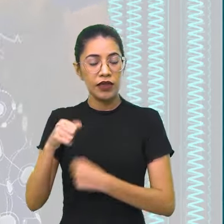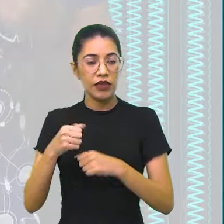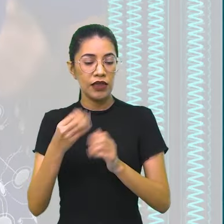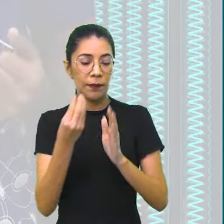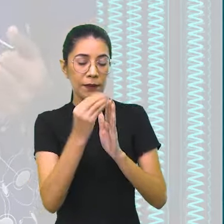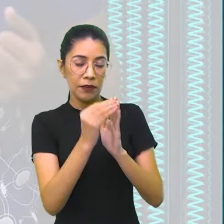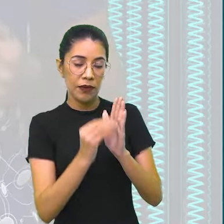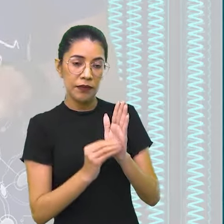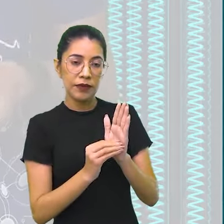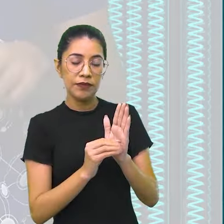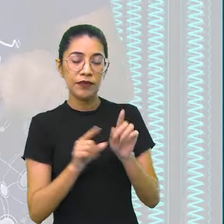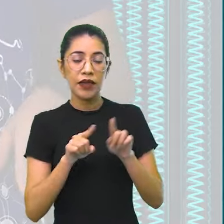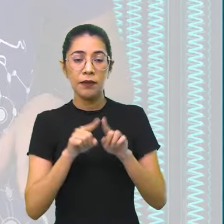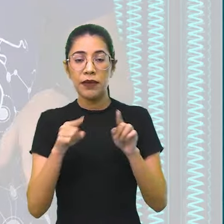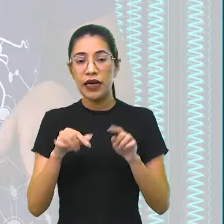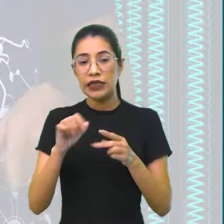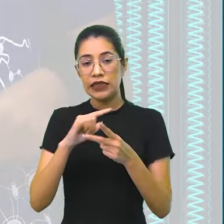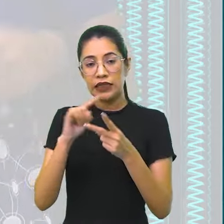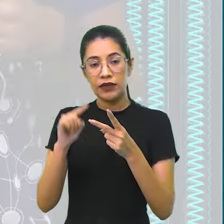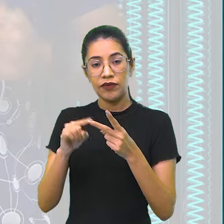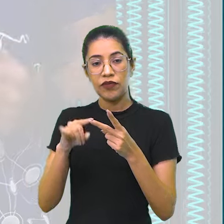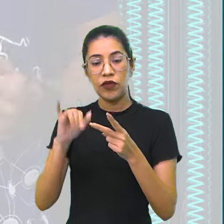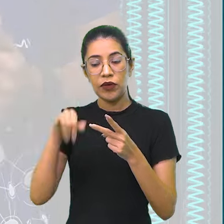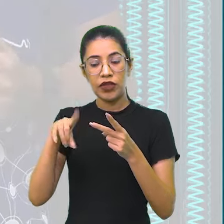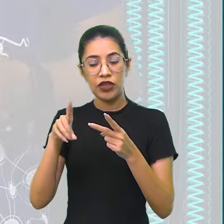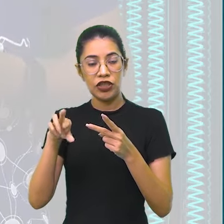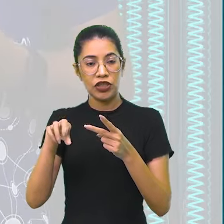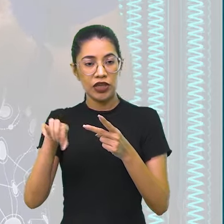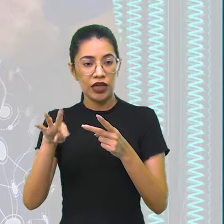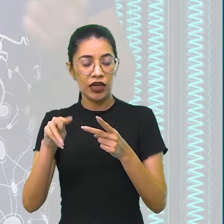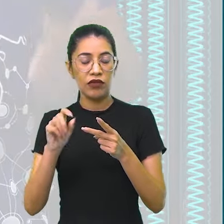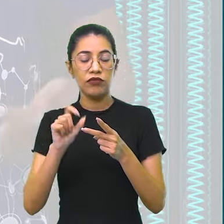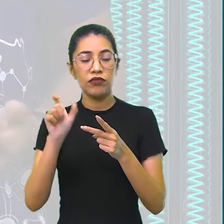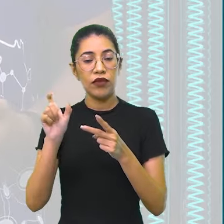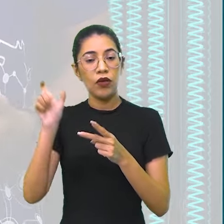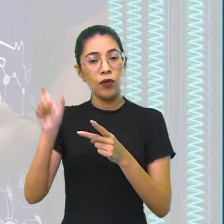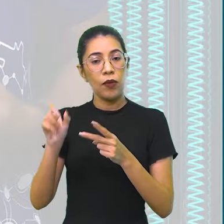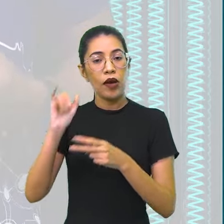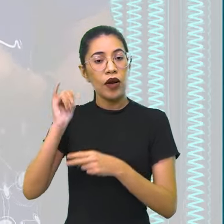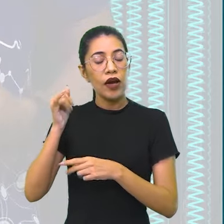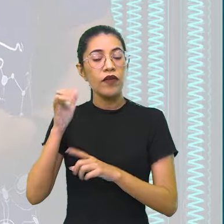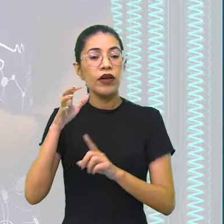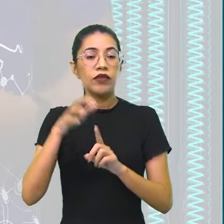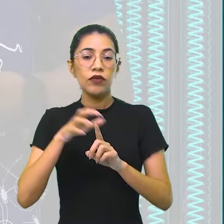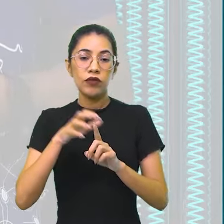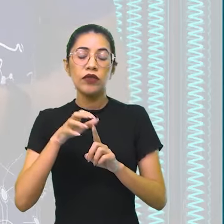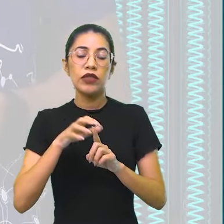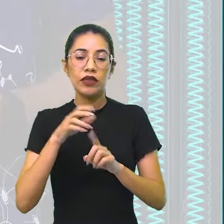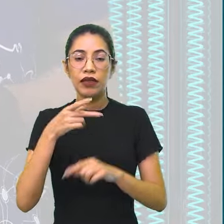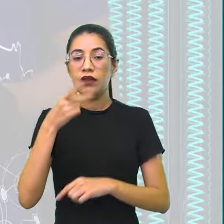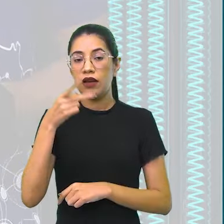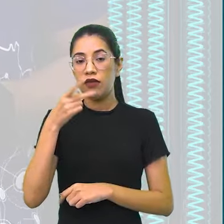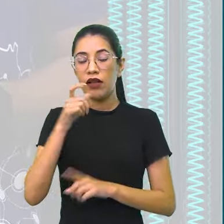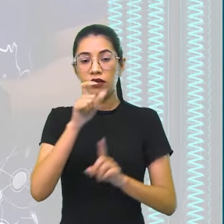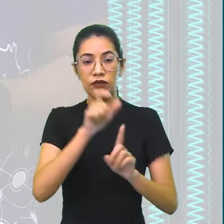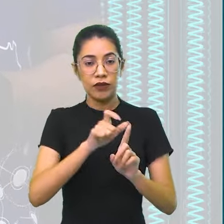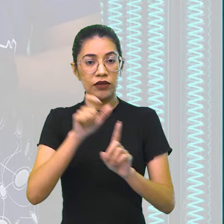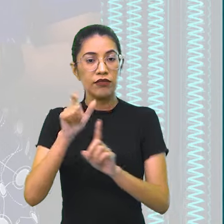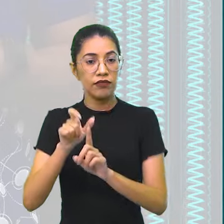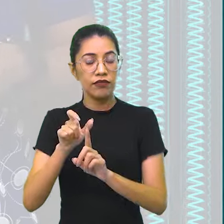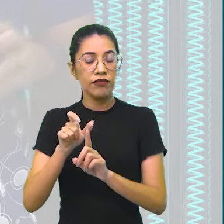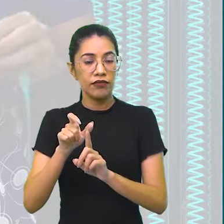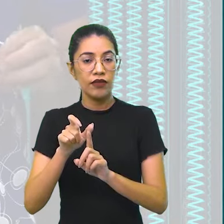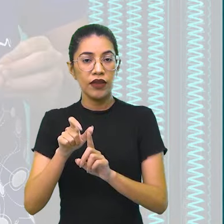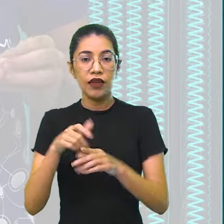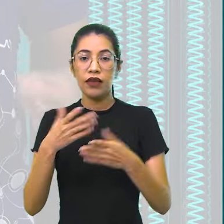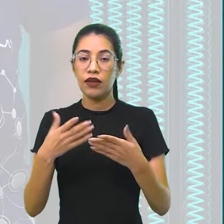texto. Se o discurso é indireto, o narrador da história ele vai interferir na fala do personagem, né?